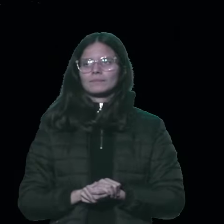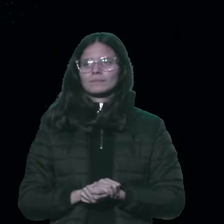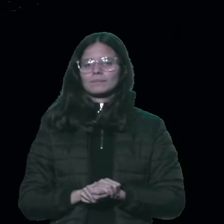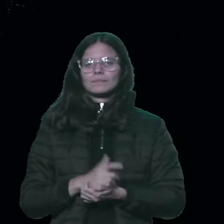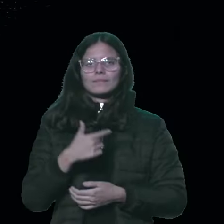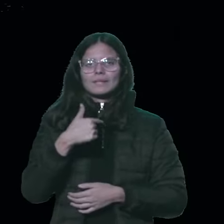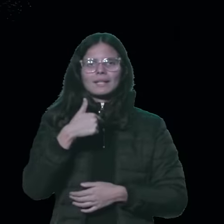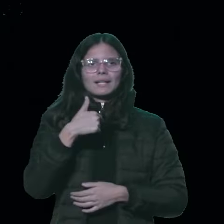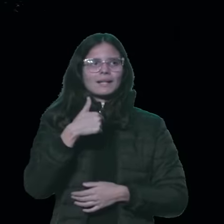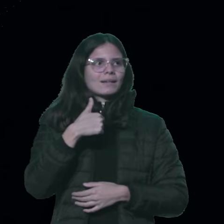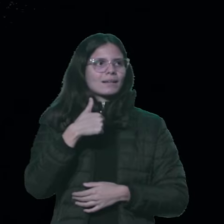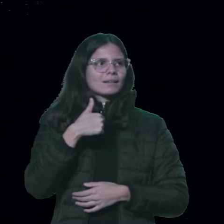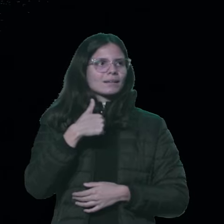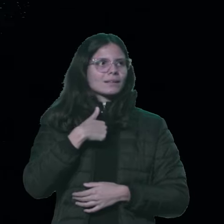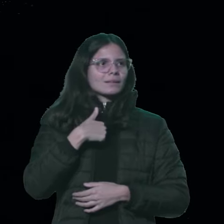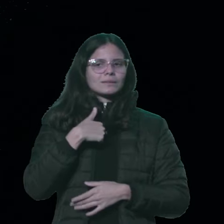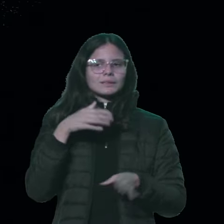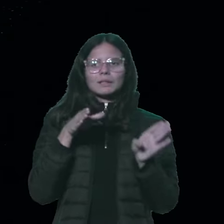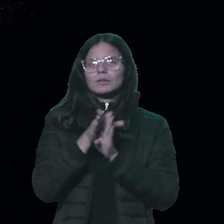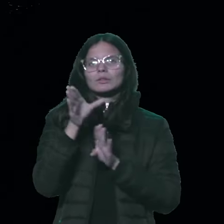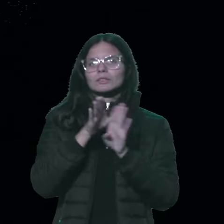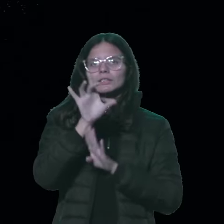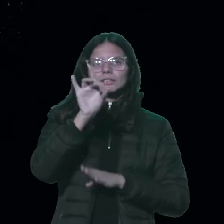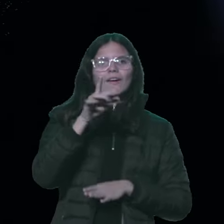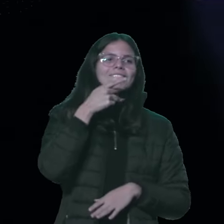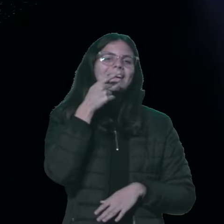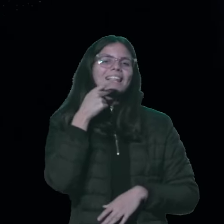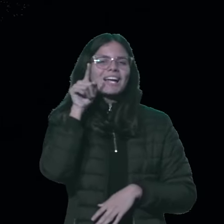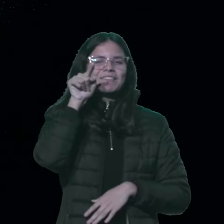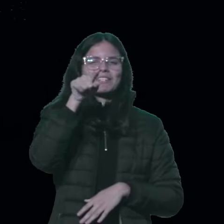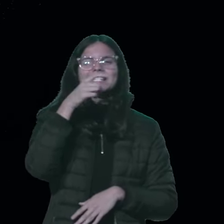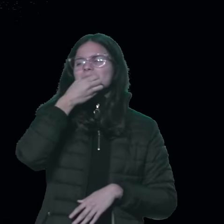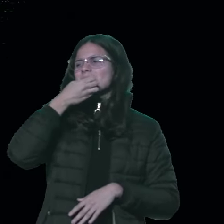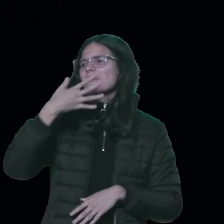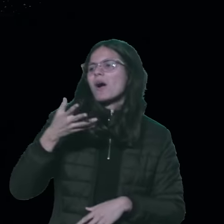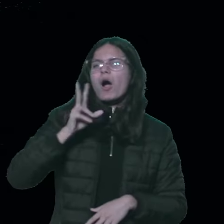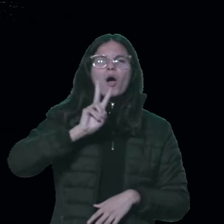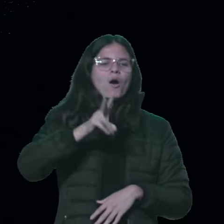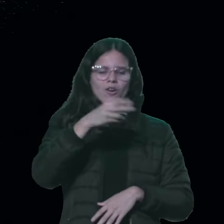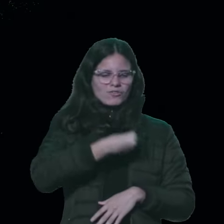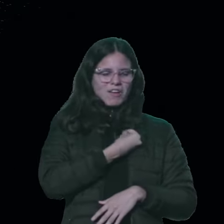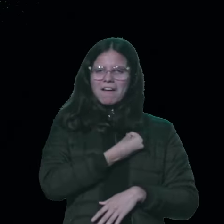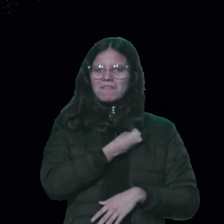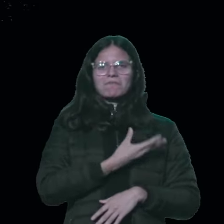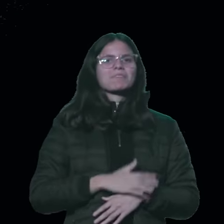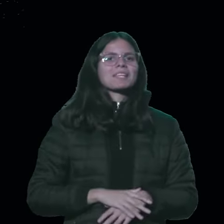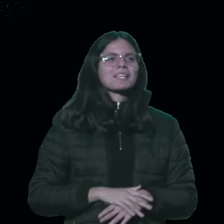Eu não sou coach. Eu não vim dizer, você é demais. Continue do jeito que você está e sua vida vai ser maravilhosa.